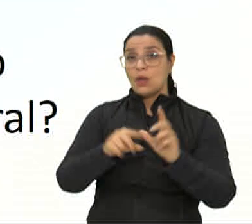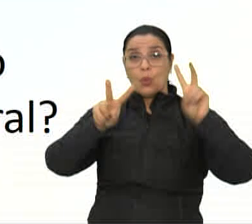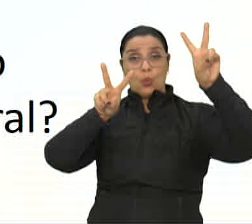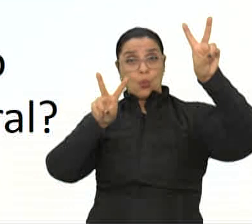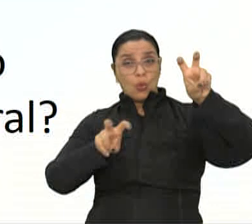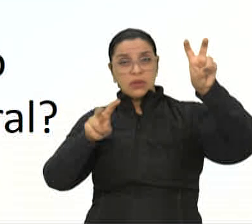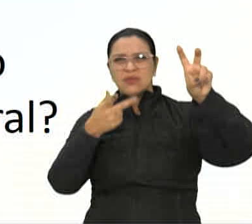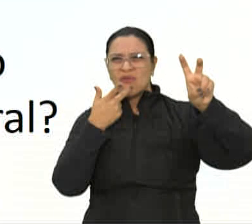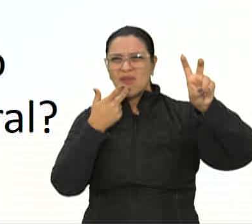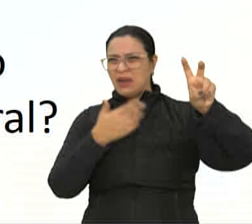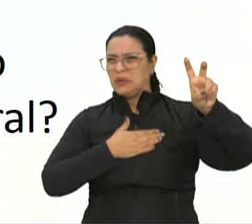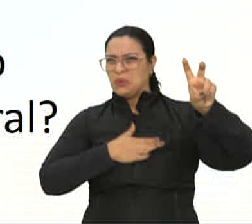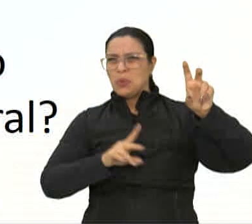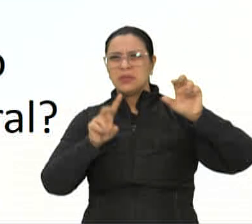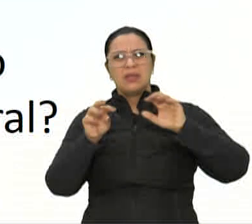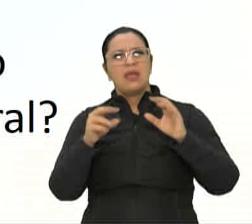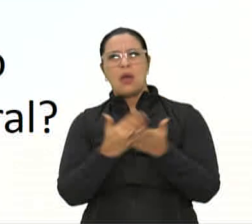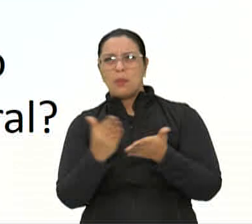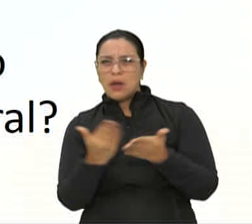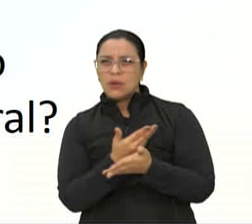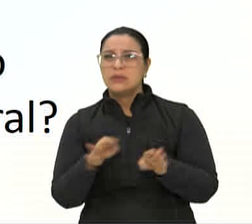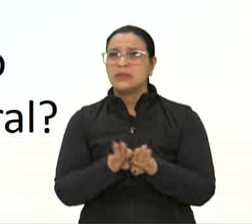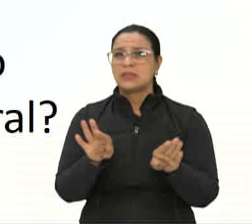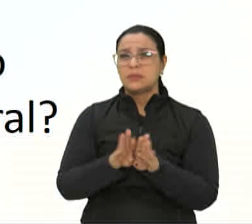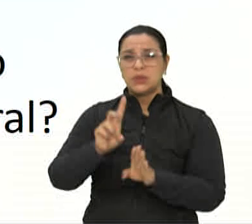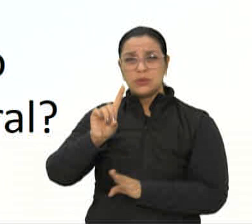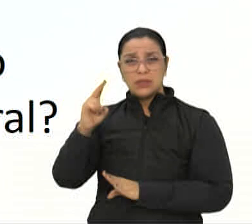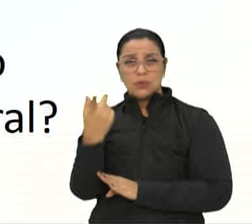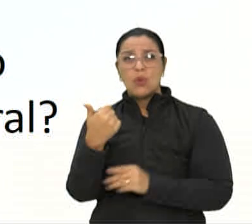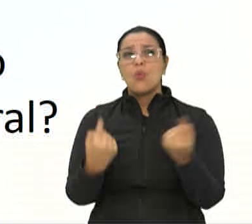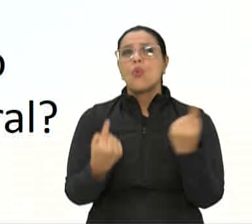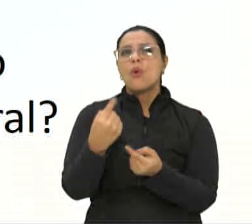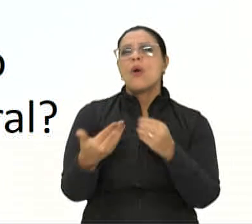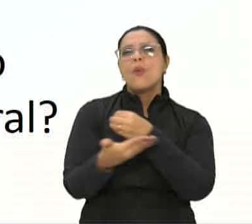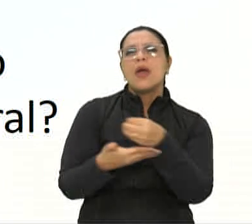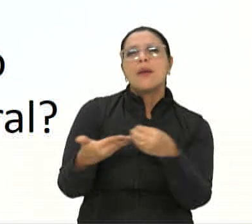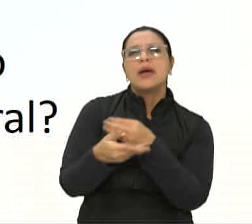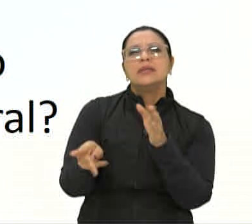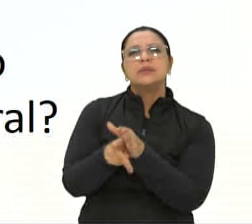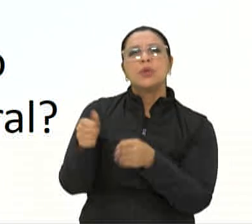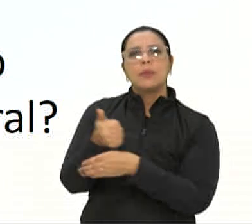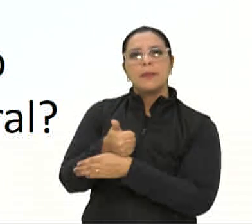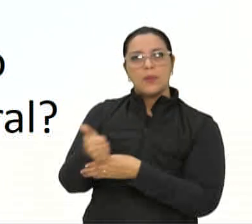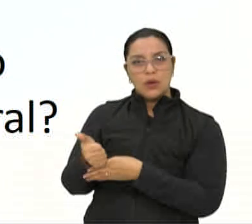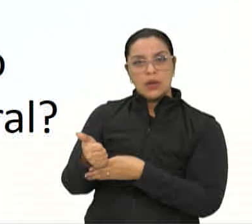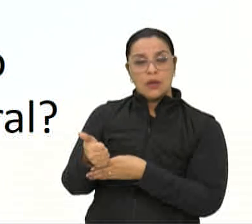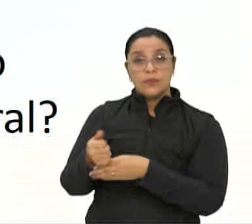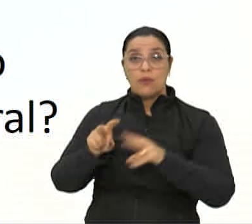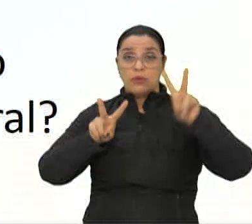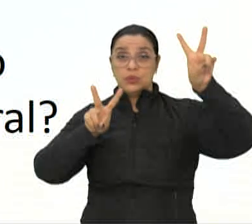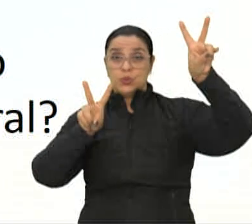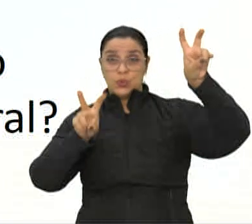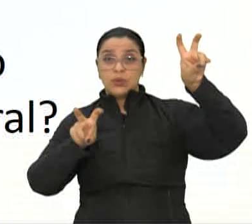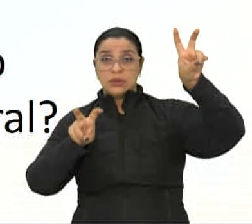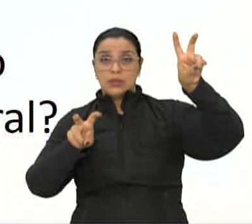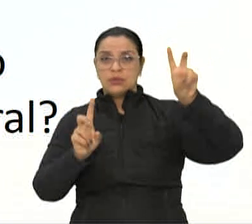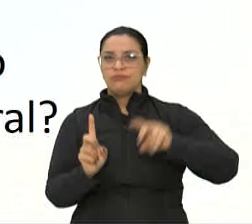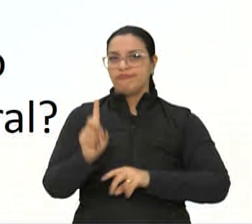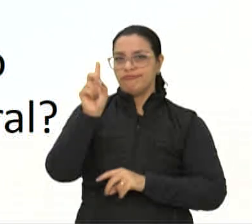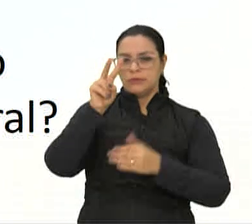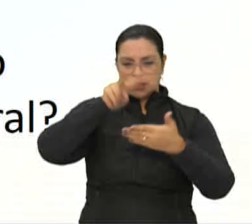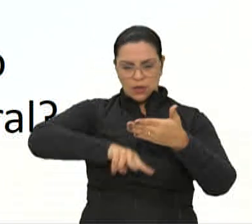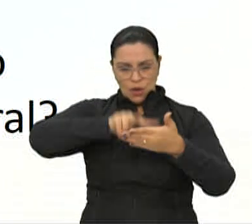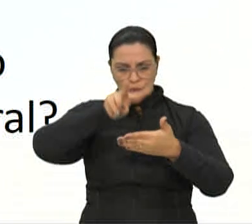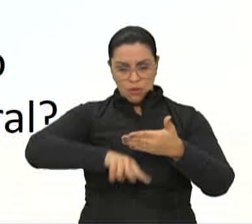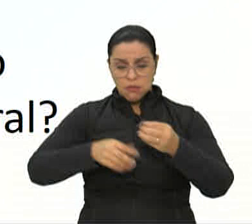do filósofo David Hillman, qual é o fundamento da moral, né? Embasado nessa citação do Hillman, qual